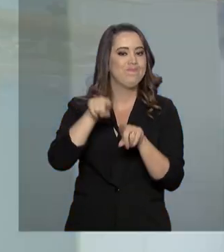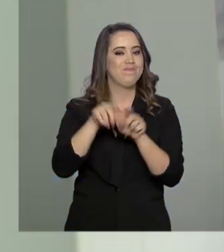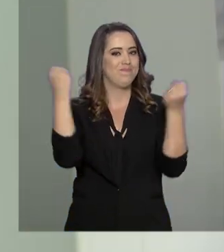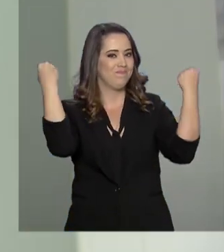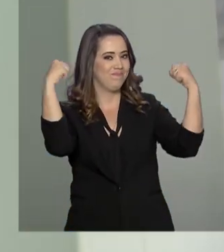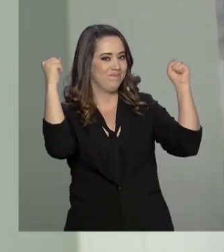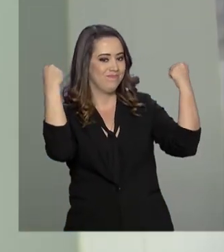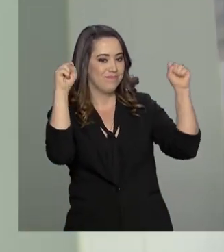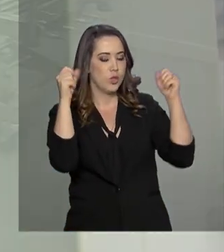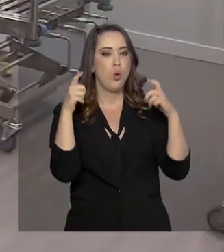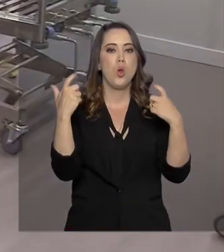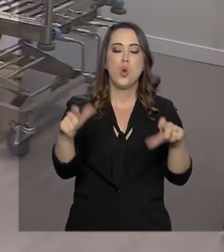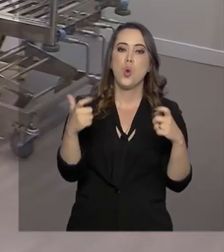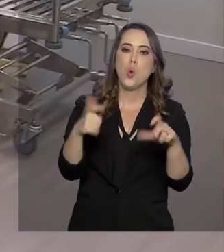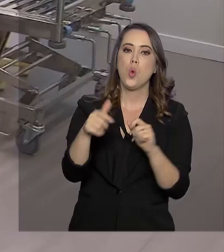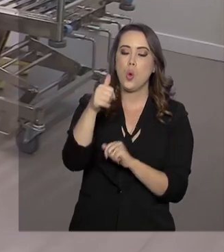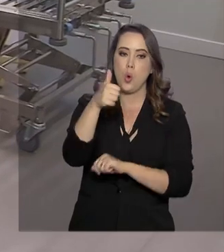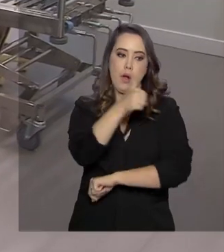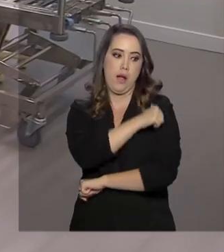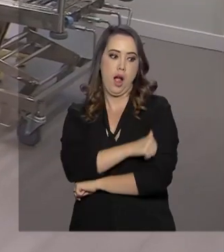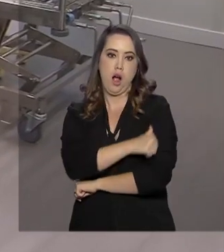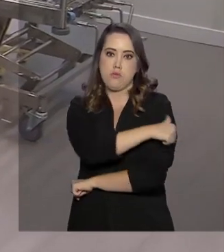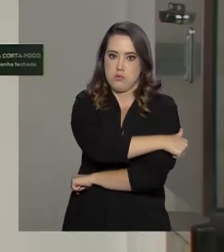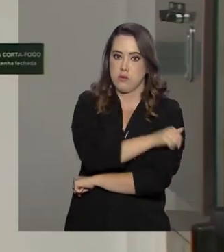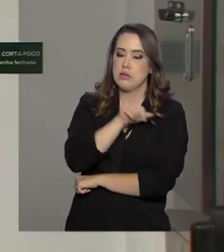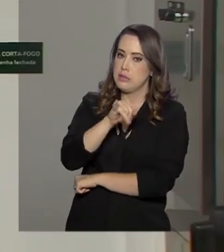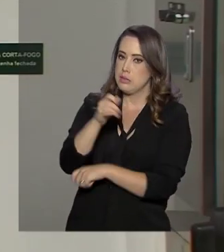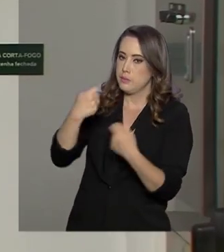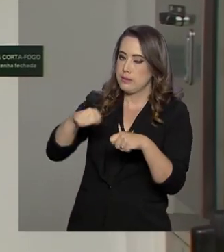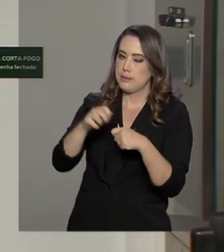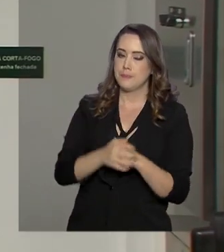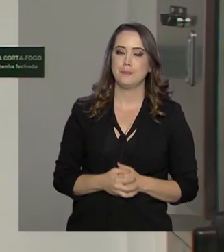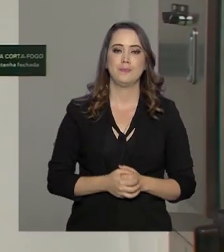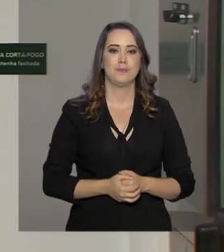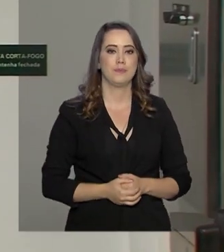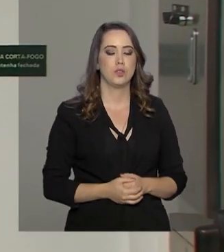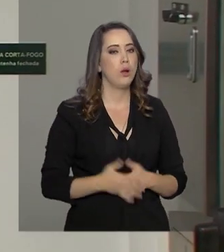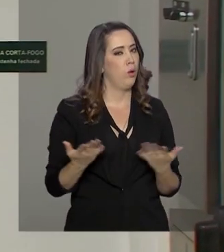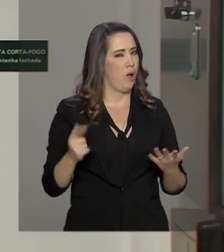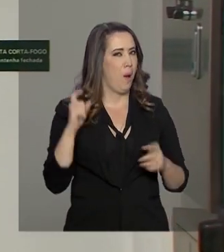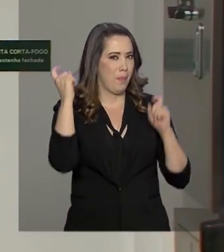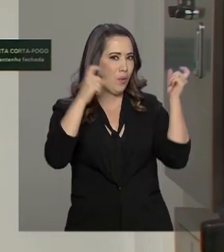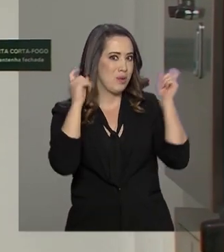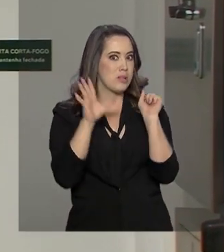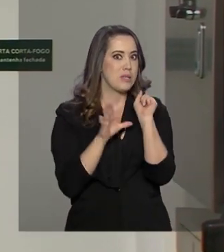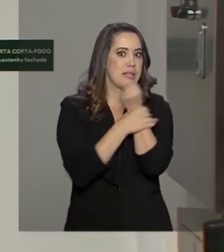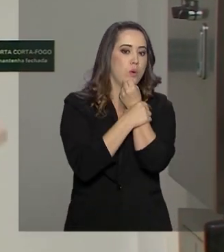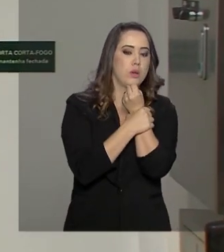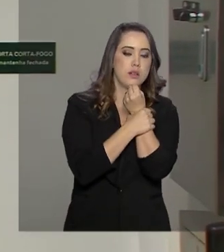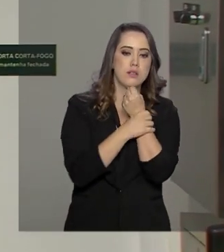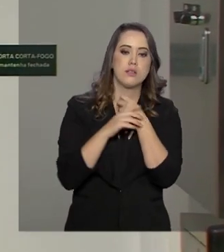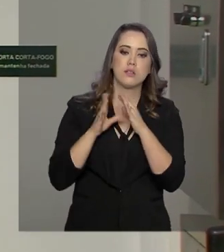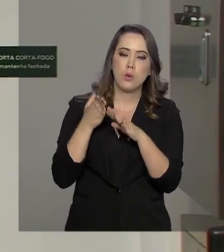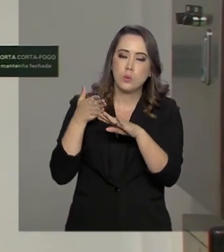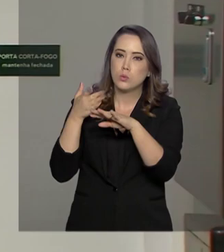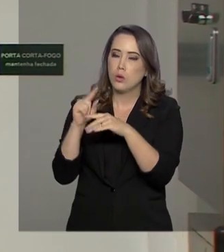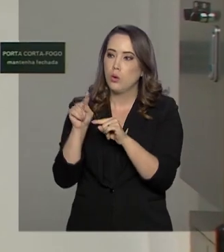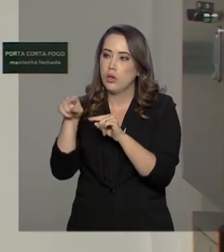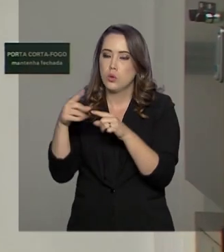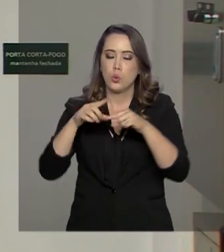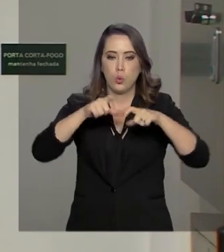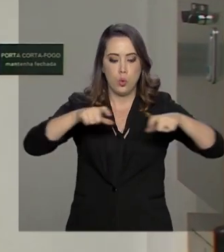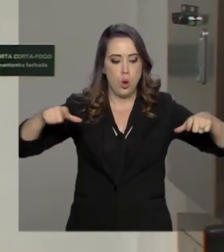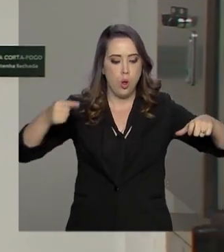e uma enfermaria para casos de emergência. Uma das maiores preocupações é com a segurança. Por isso, entre as unidades,